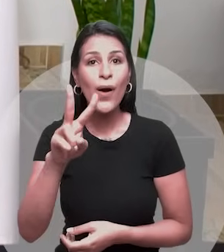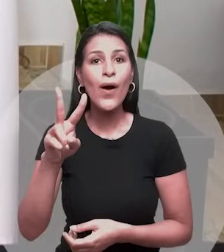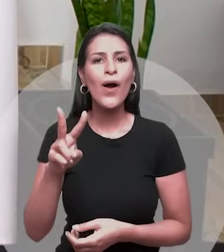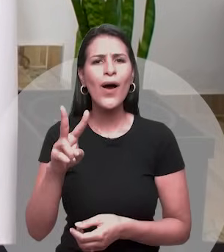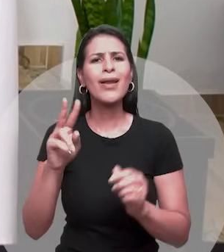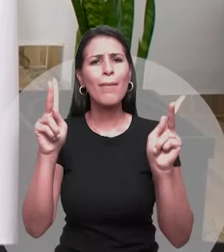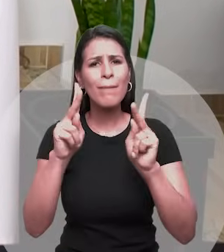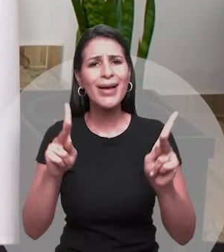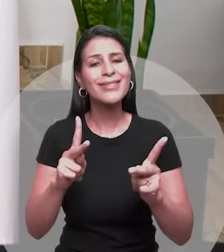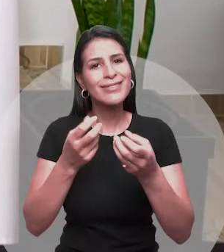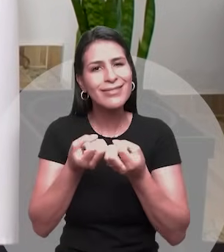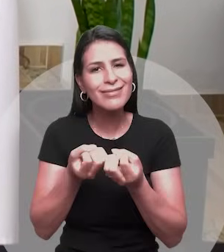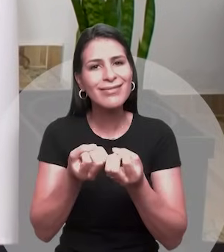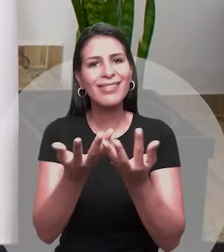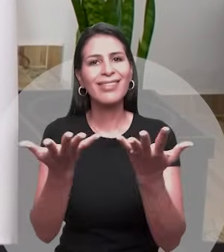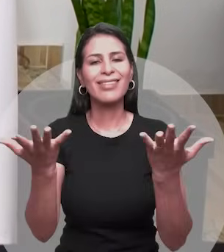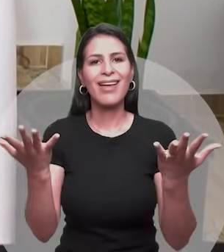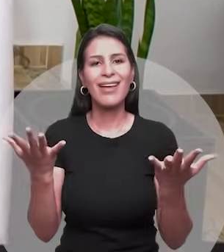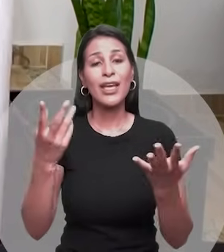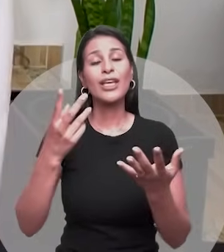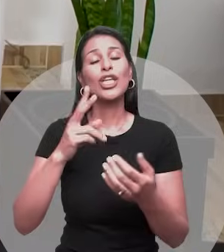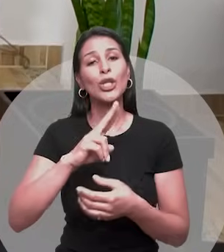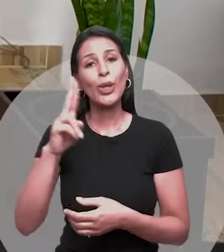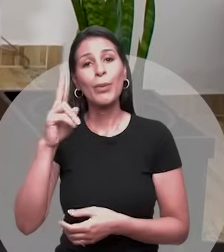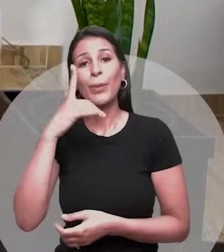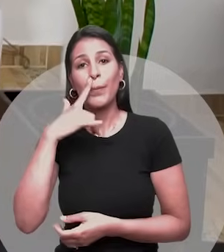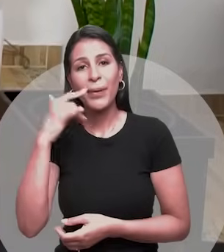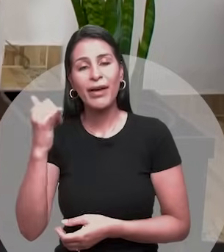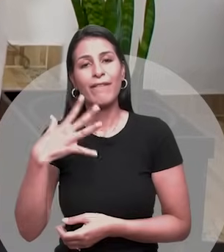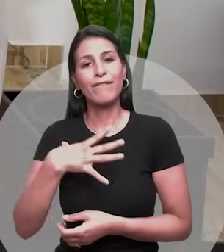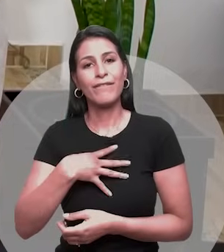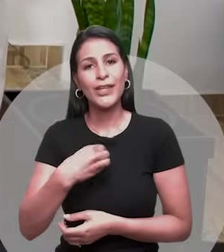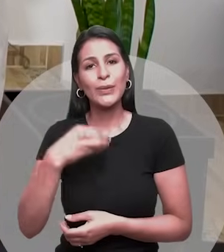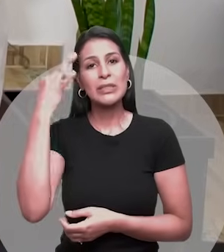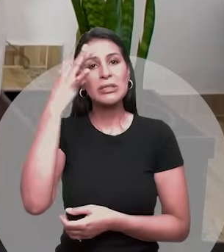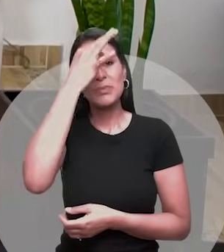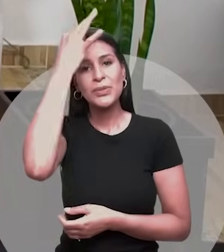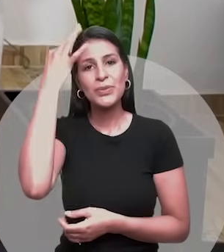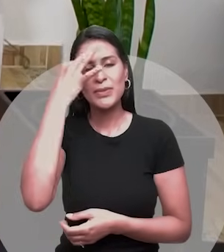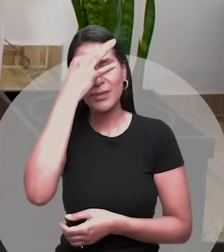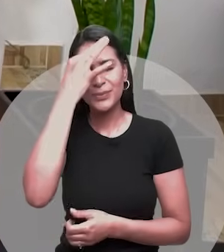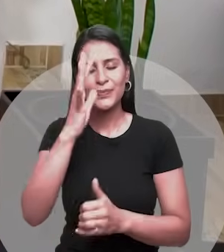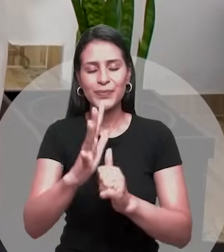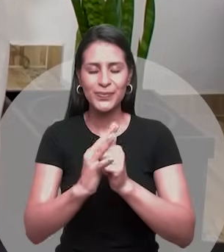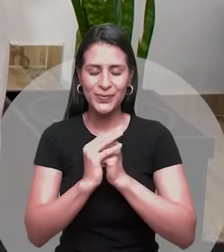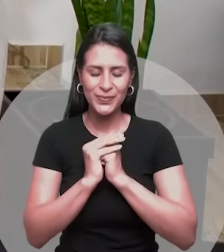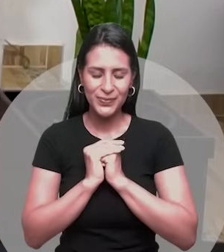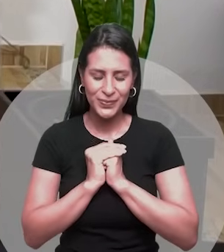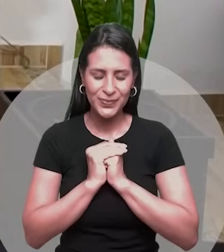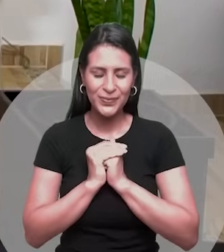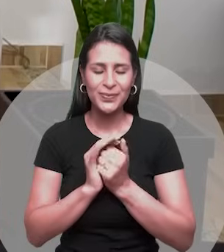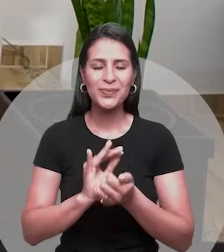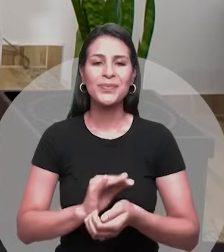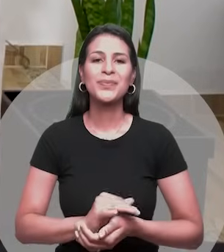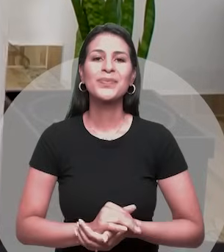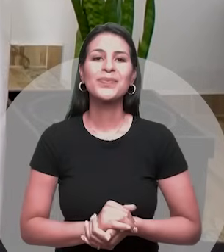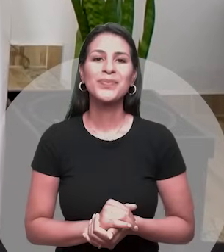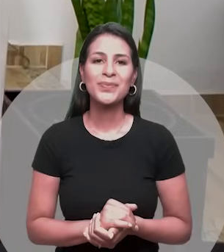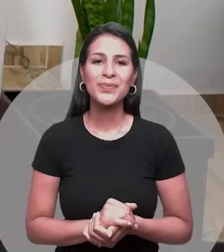rosto e te dê a paz. Em nome do Pai, do Filho e do Espírito Santo.